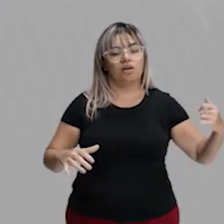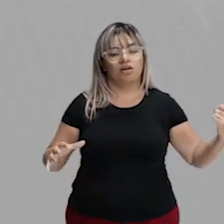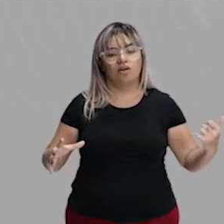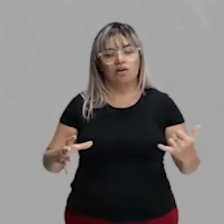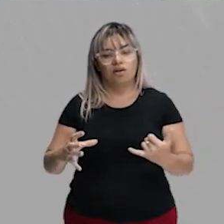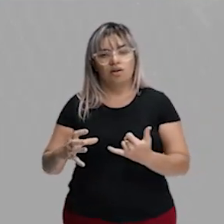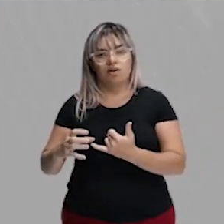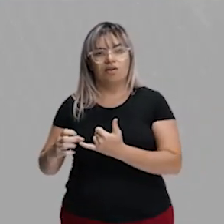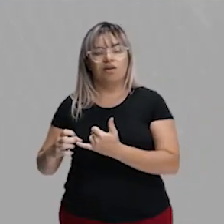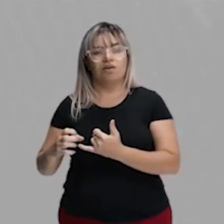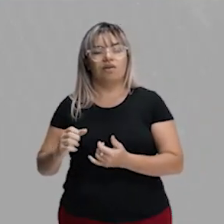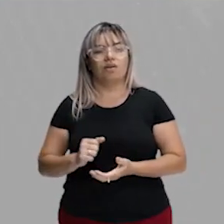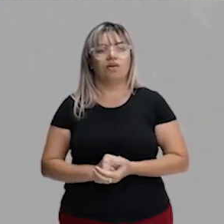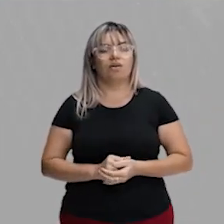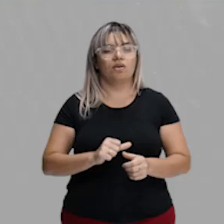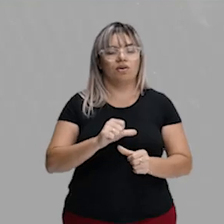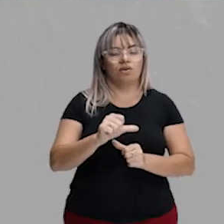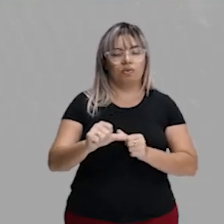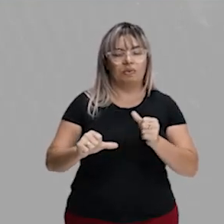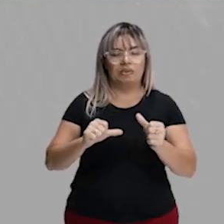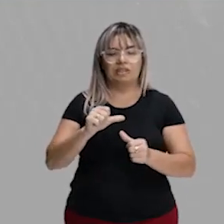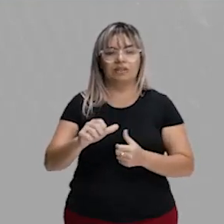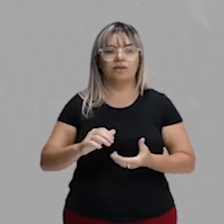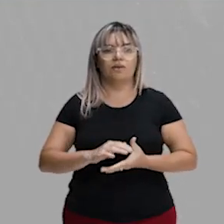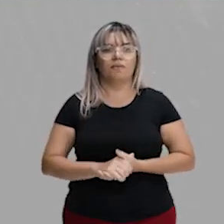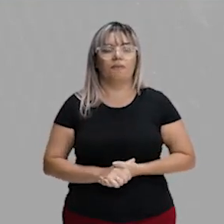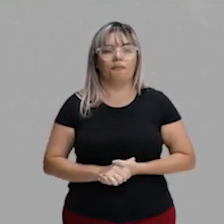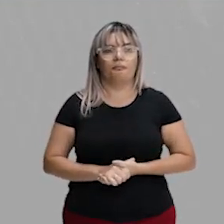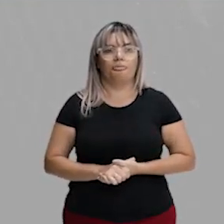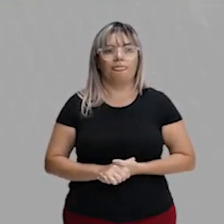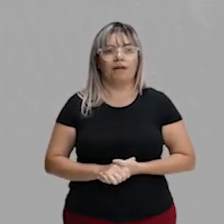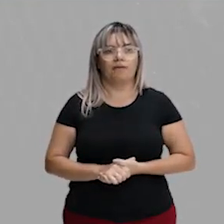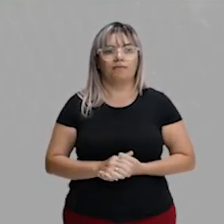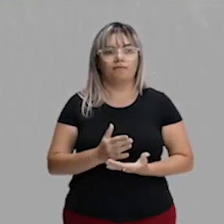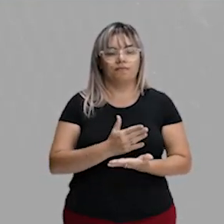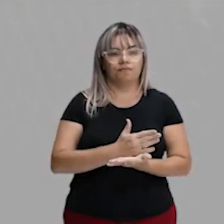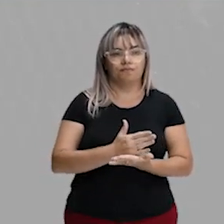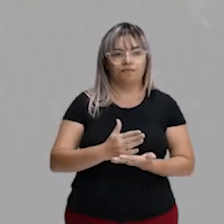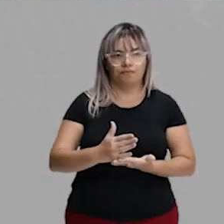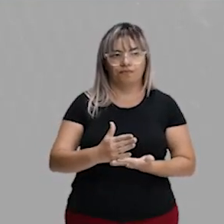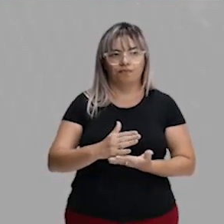vai ser o seguinte, ó, olha como vai mudar as coisas aqui, ó. Para o receptor,